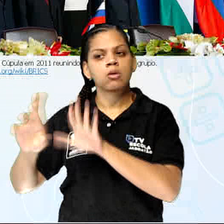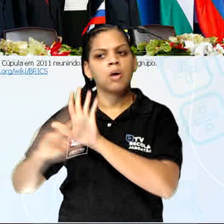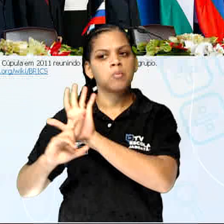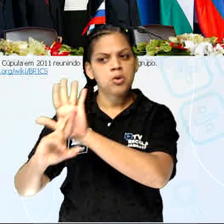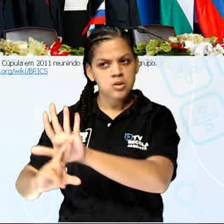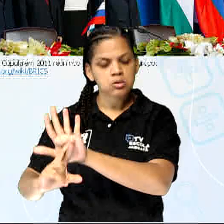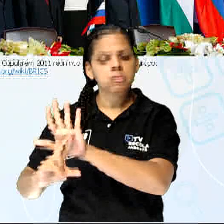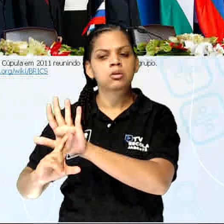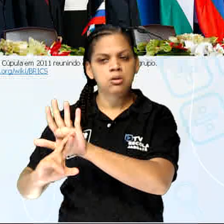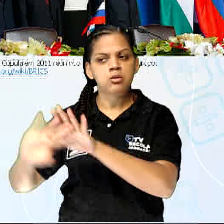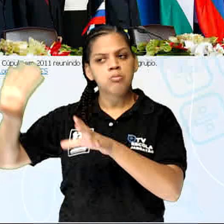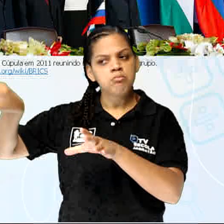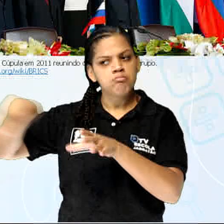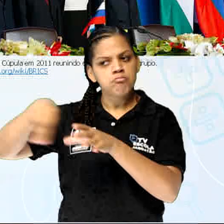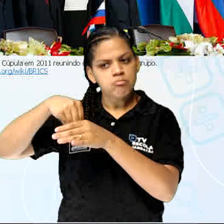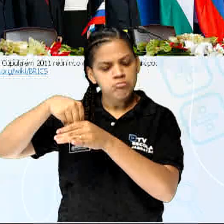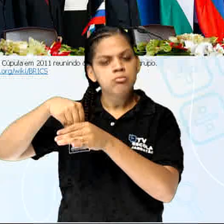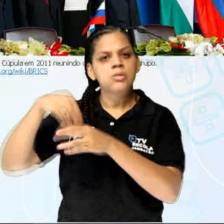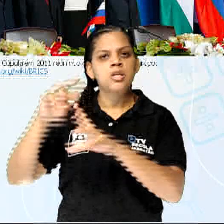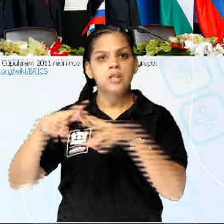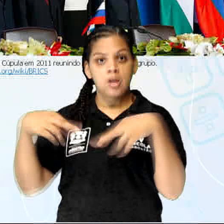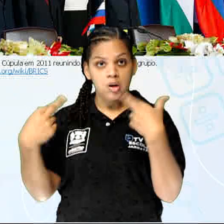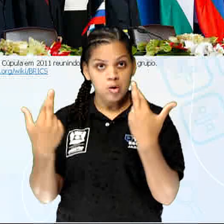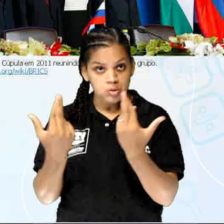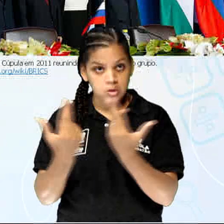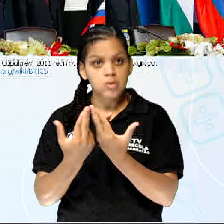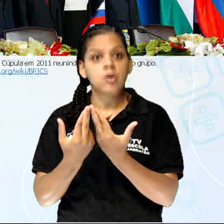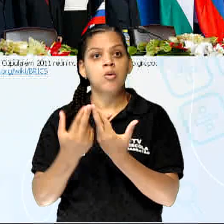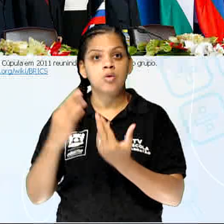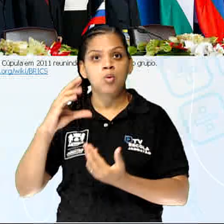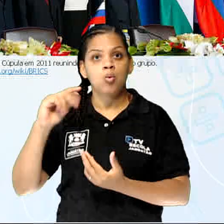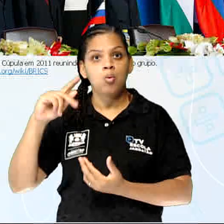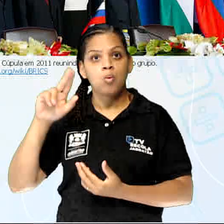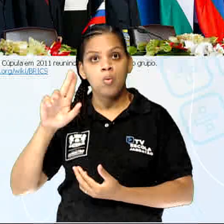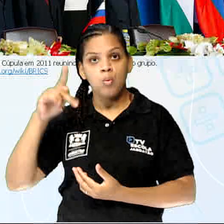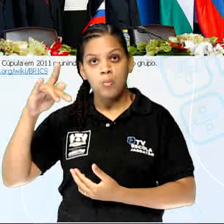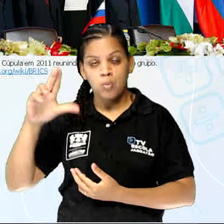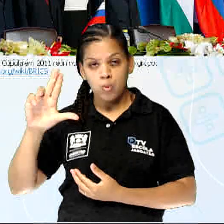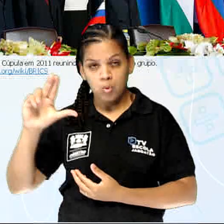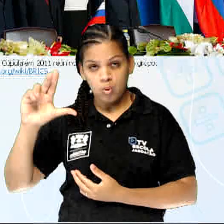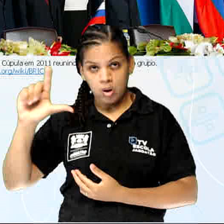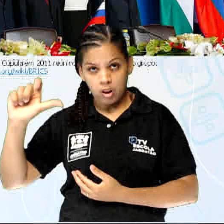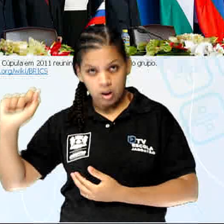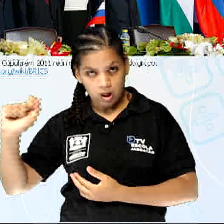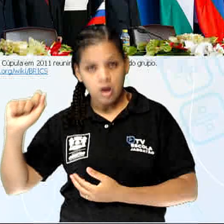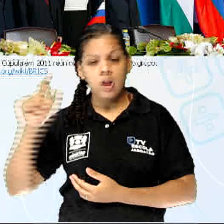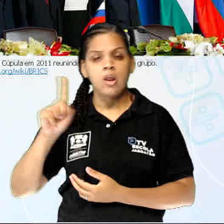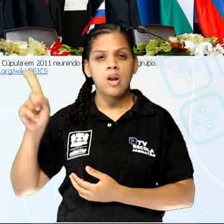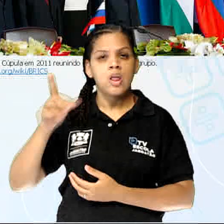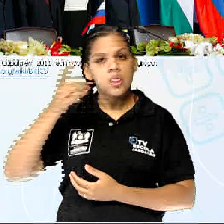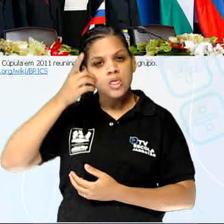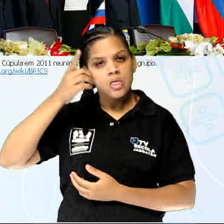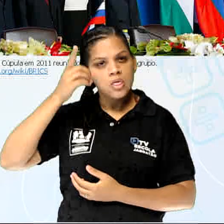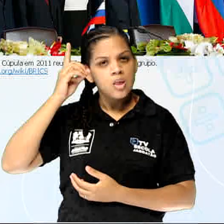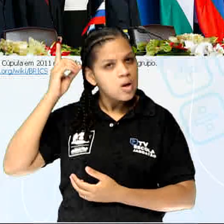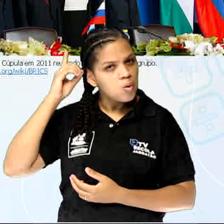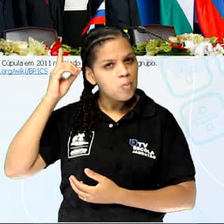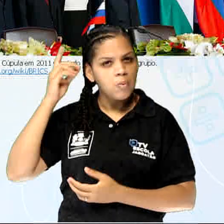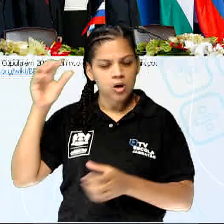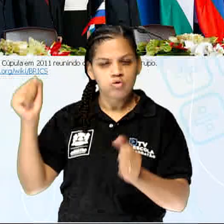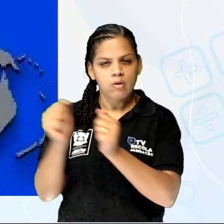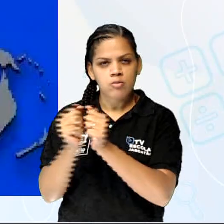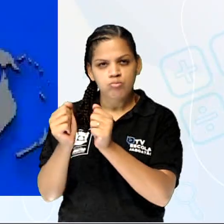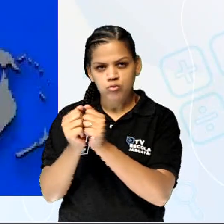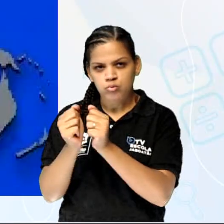aí, no ano de 2011, na época, a então presidente Dilma, que estava à frente do governo brasileiro,